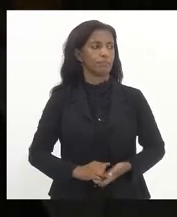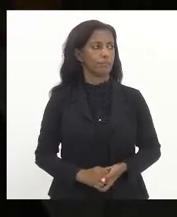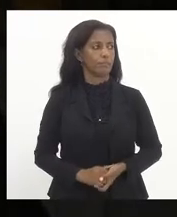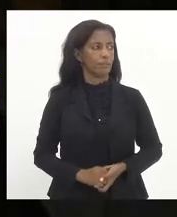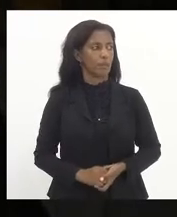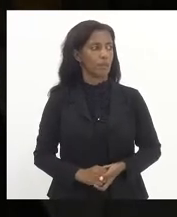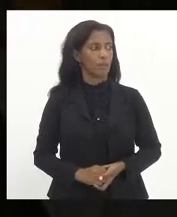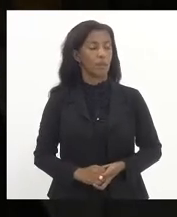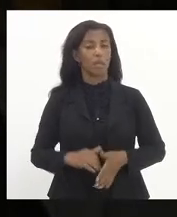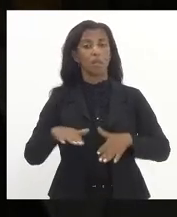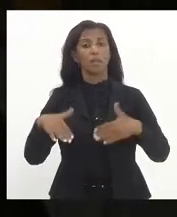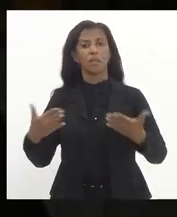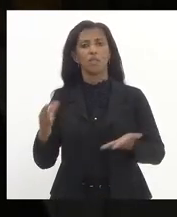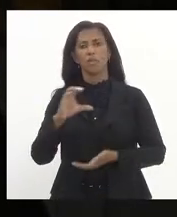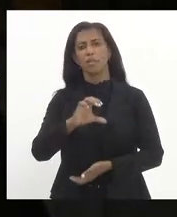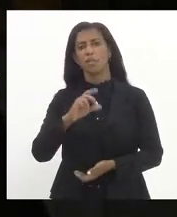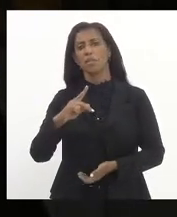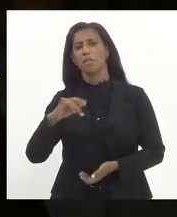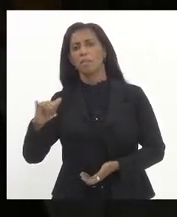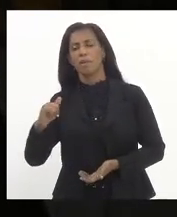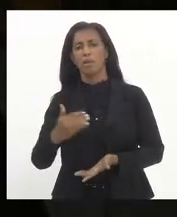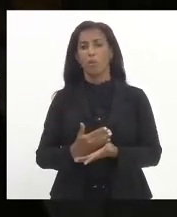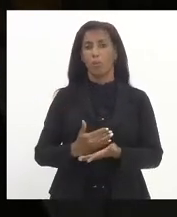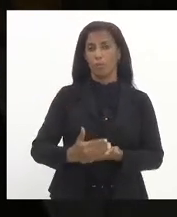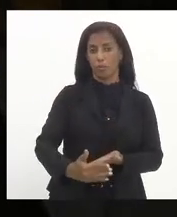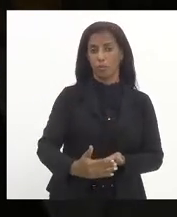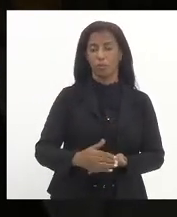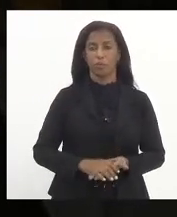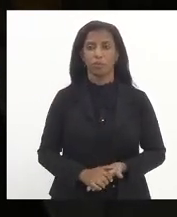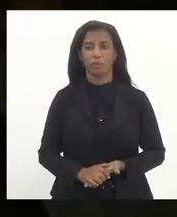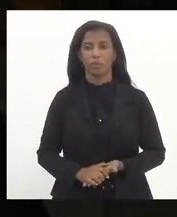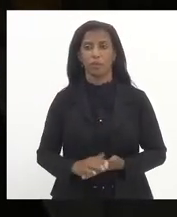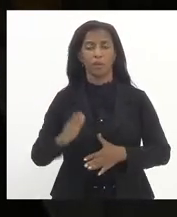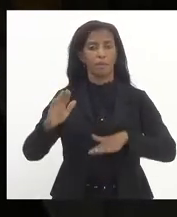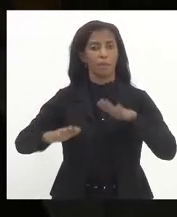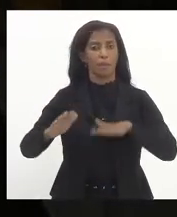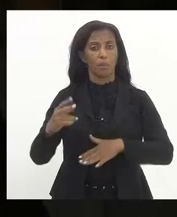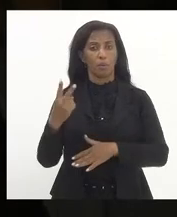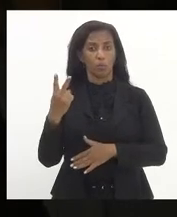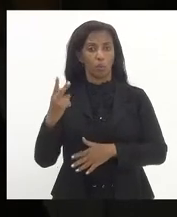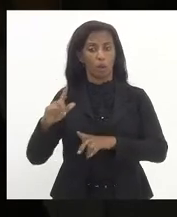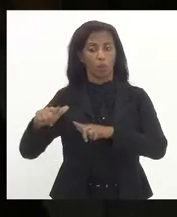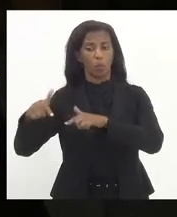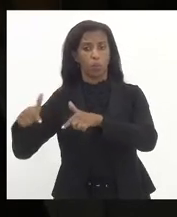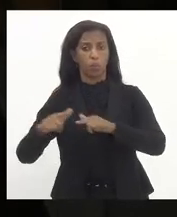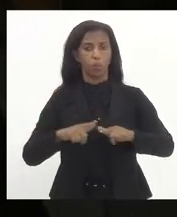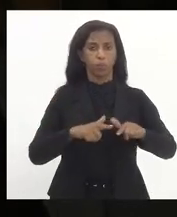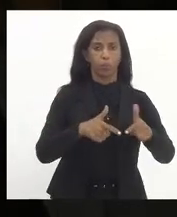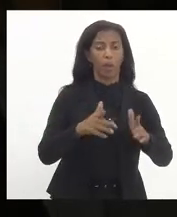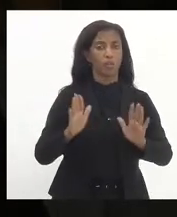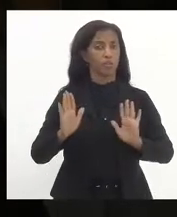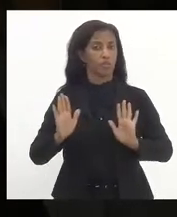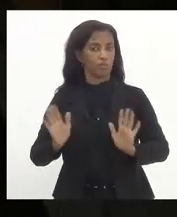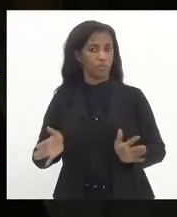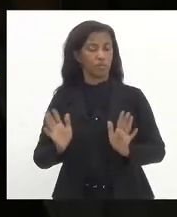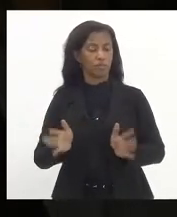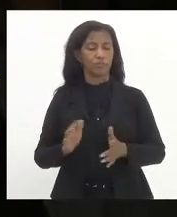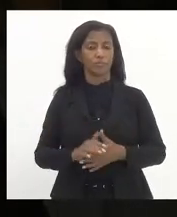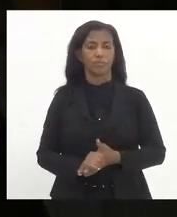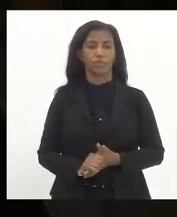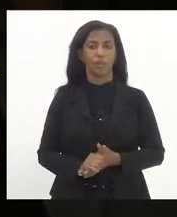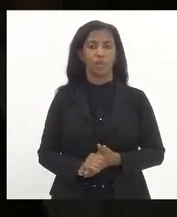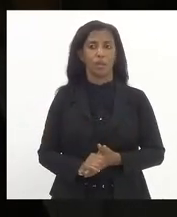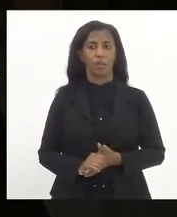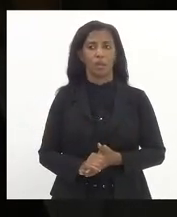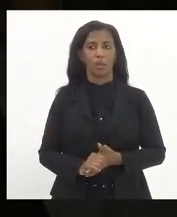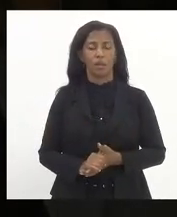E desde que a CPI foi instaurada, pelo menos duas grandes ações já